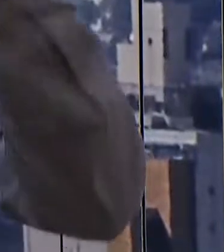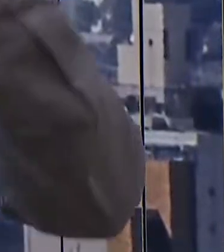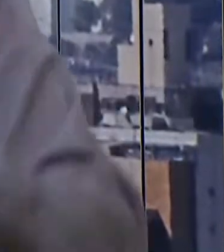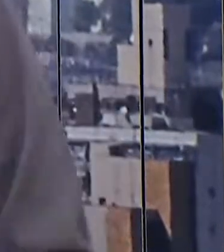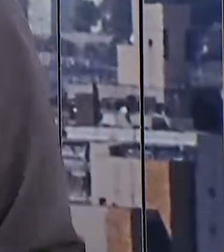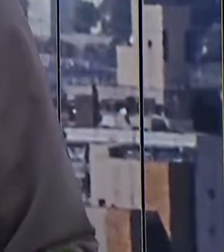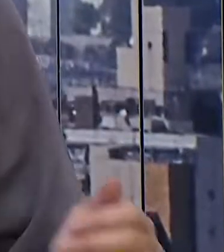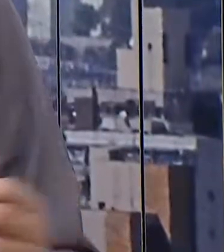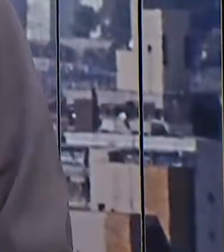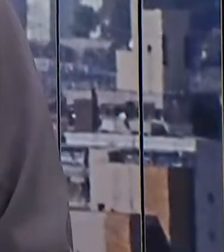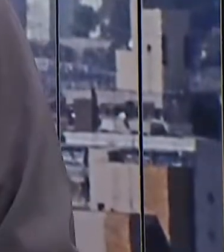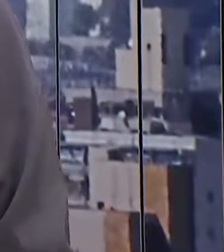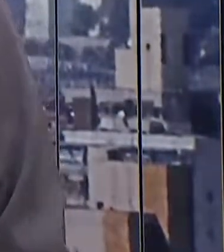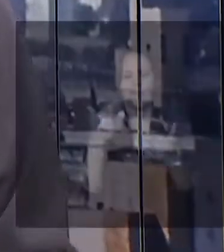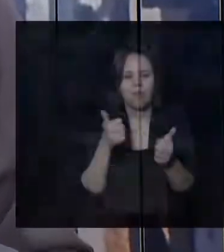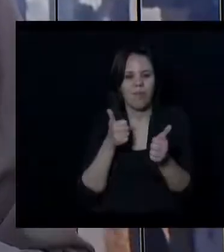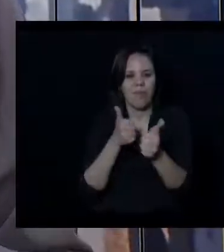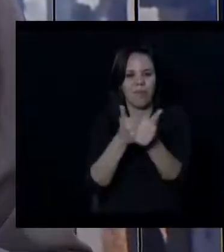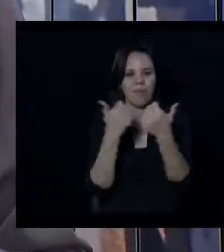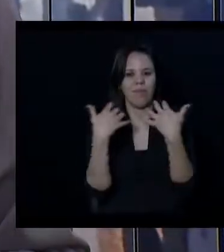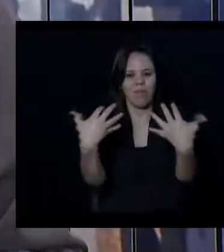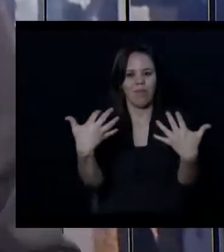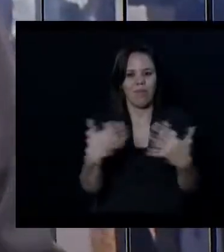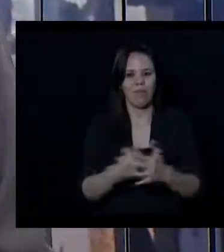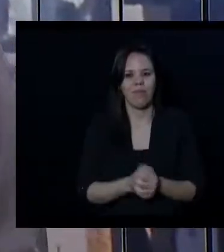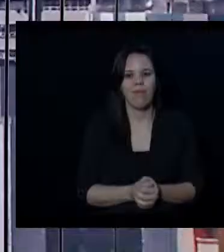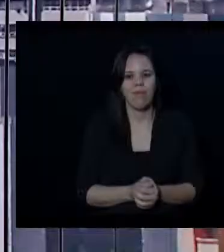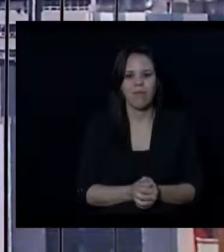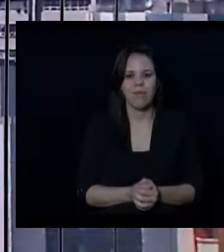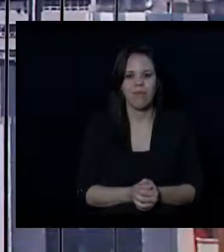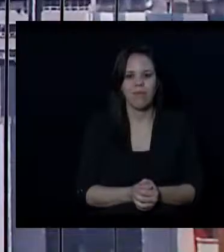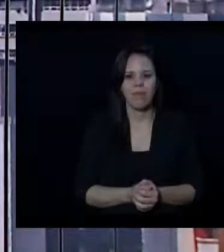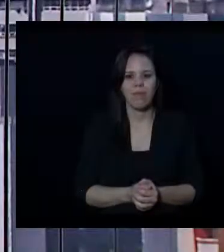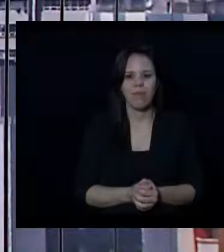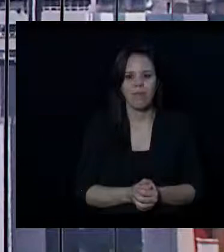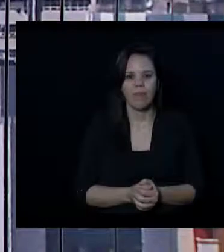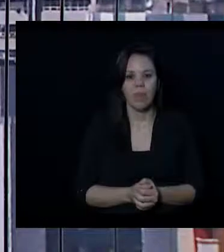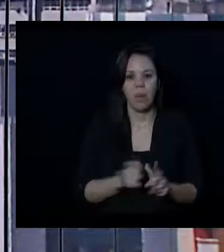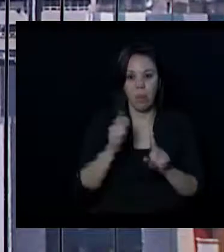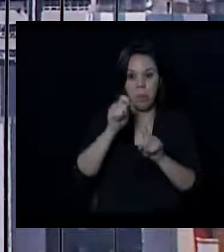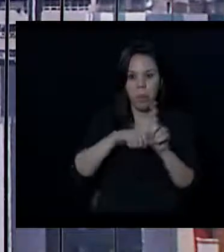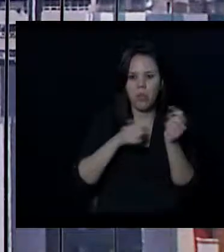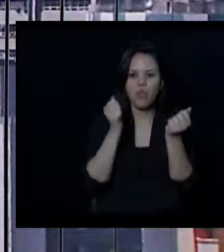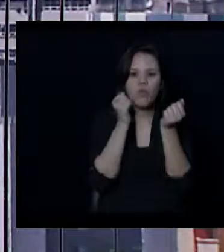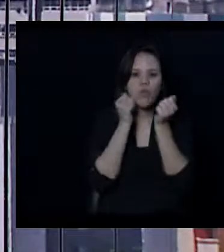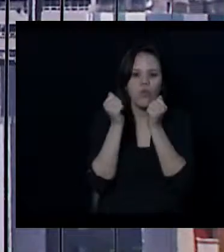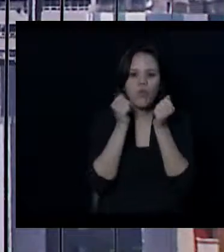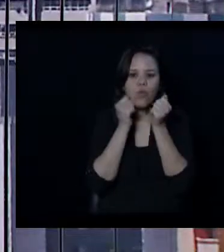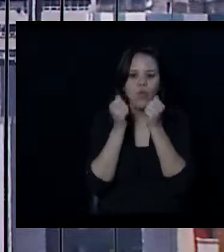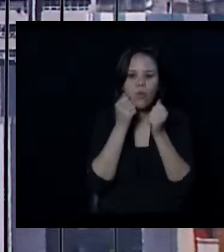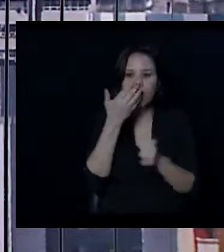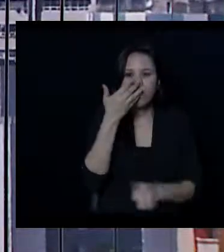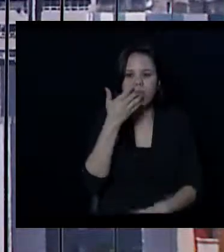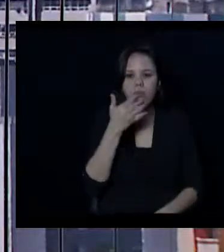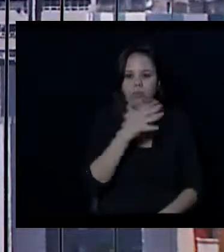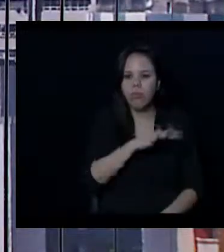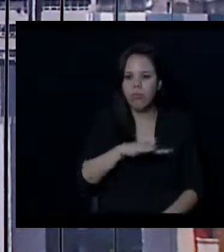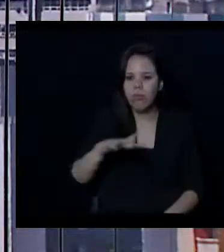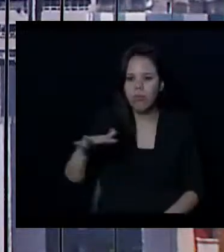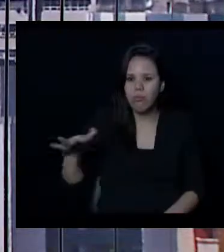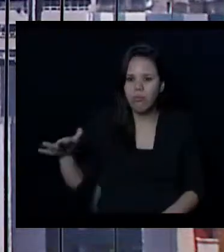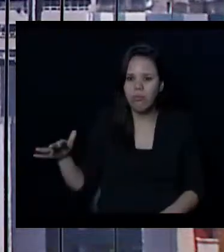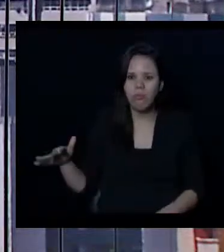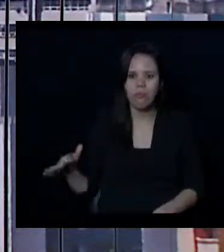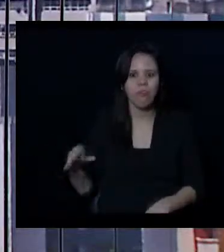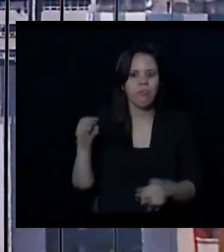Muito obrigado pela sua companhia e audiência. Mês de julho é a época que a criançada fica mais em casa